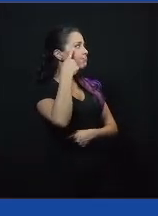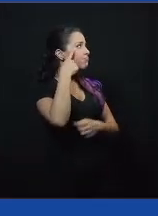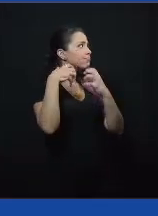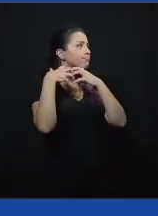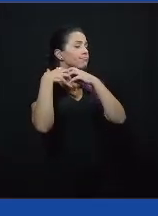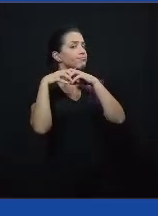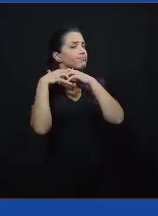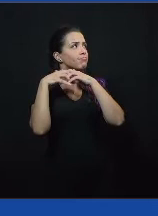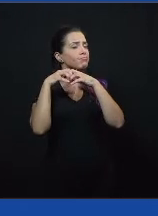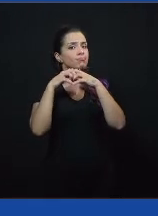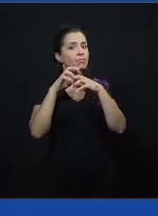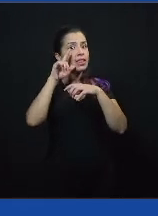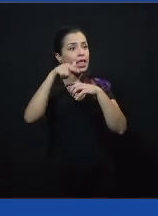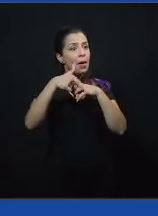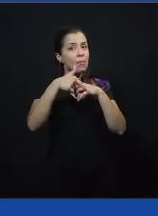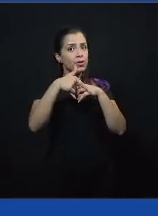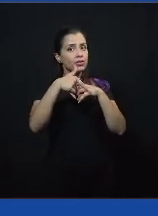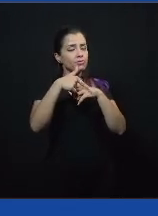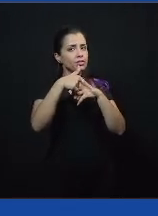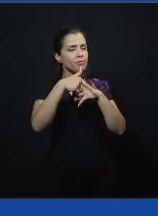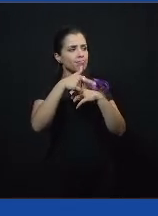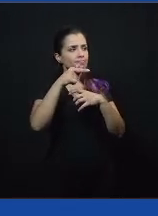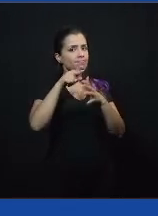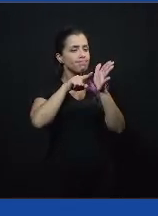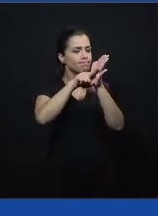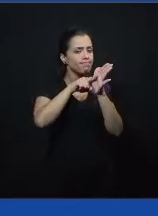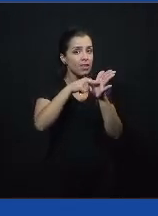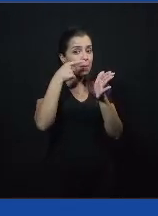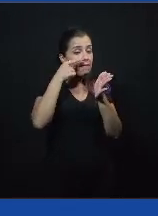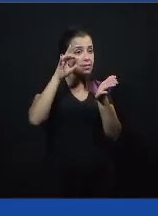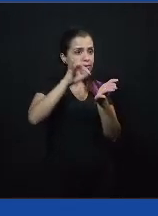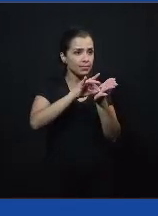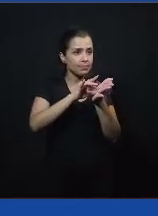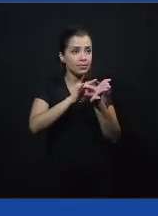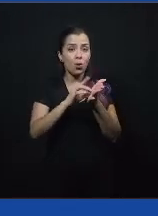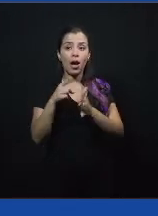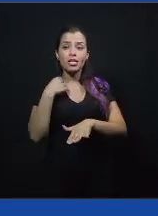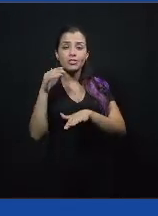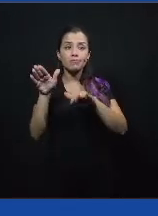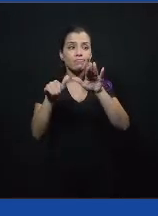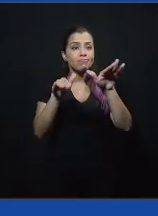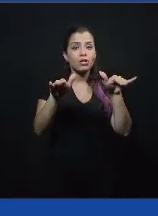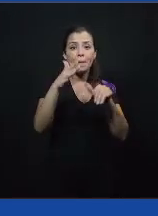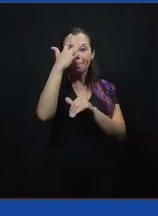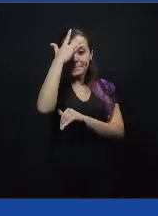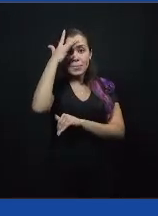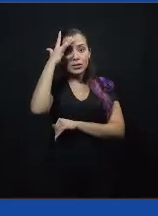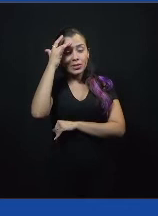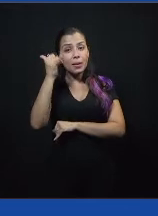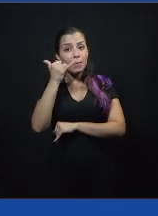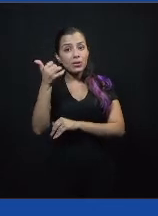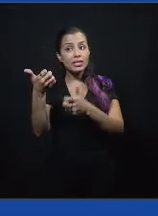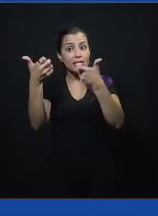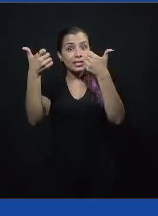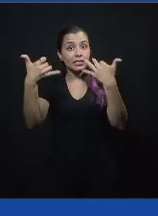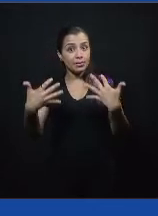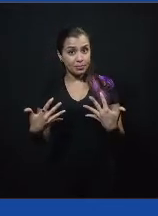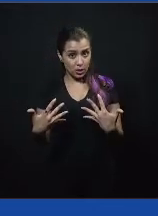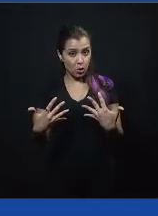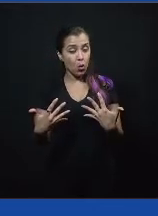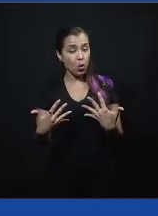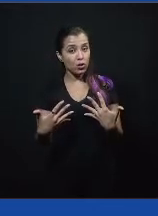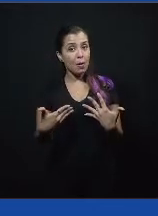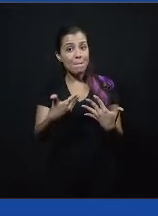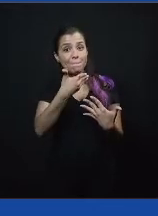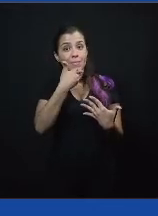entrevistando três pessoas importantes e elas me deram uma visão muito maior do dos